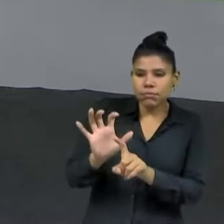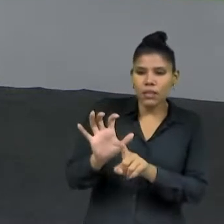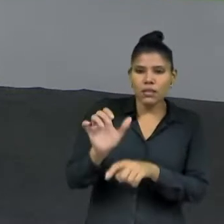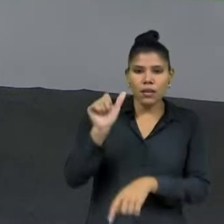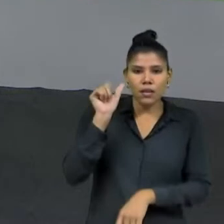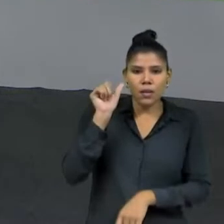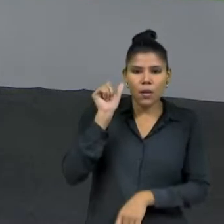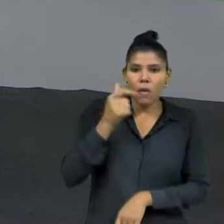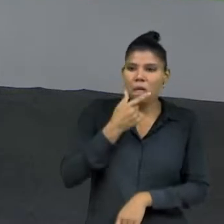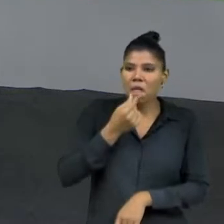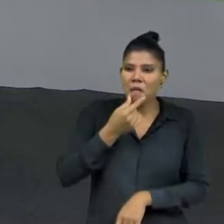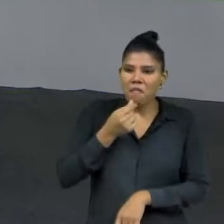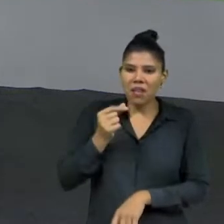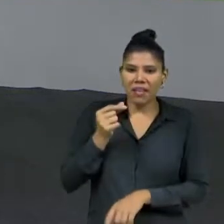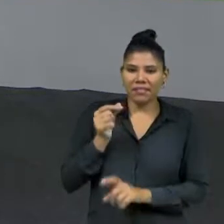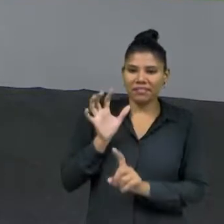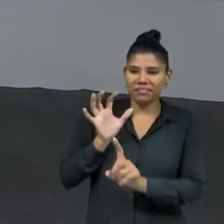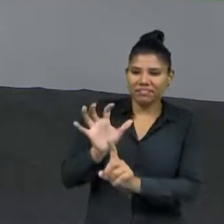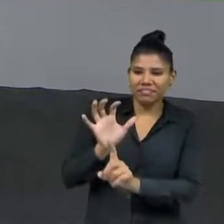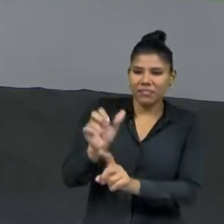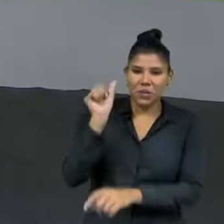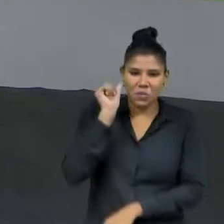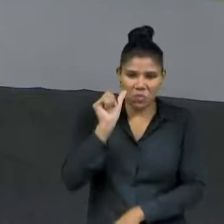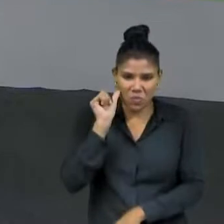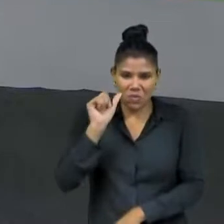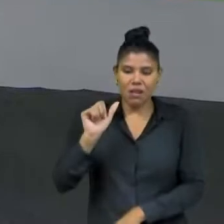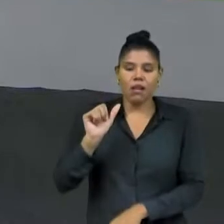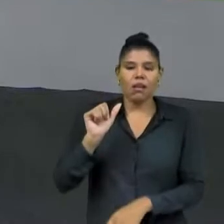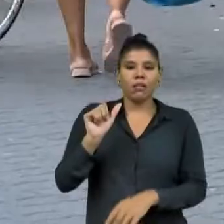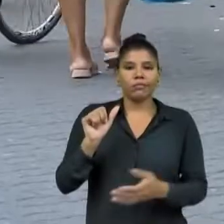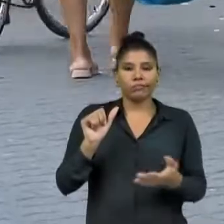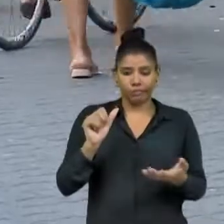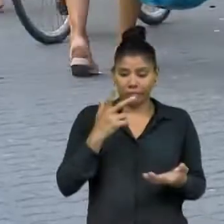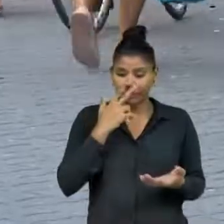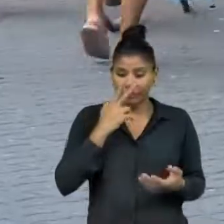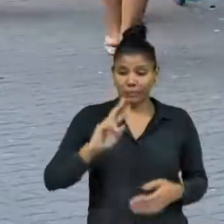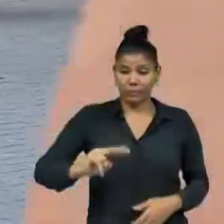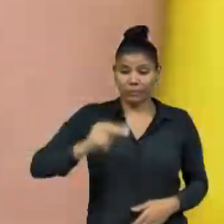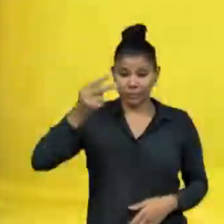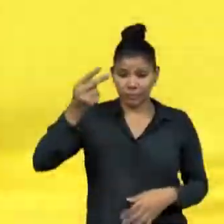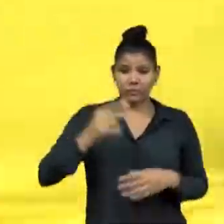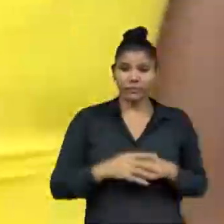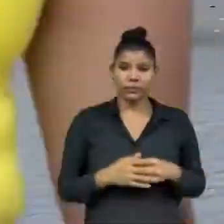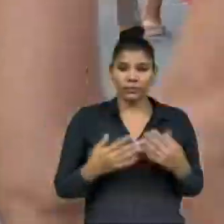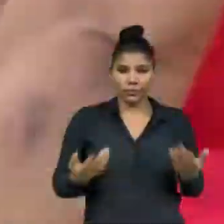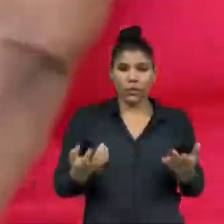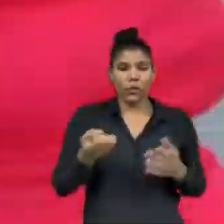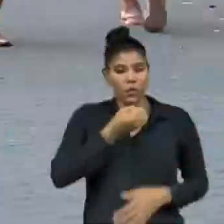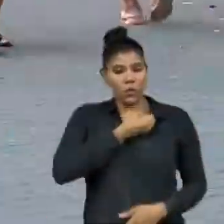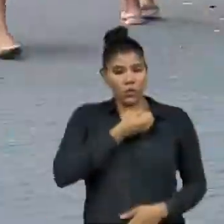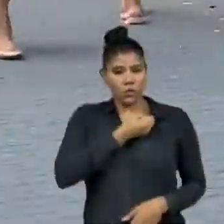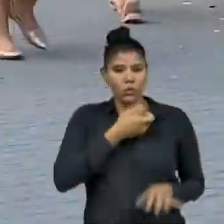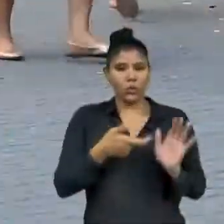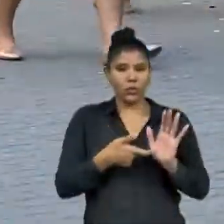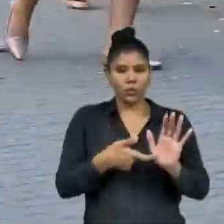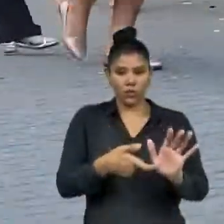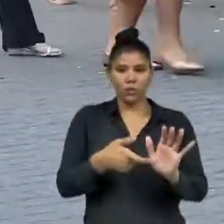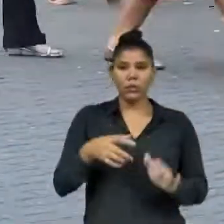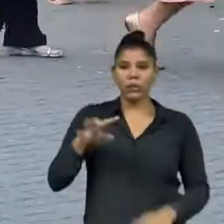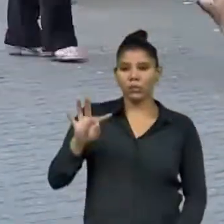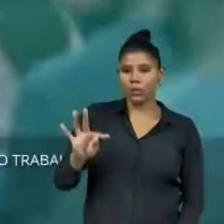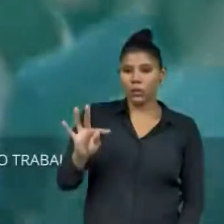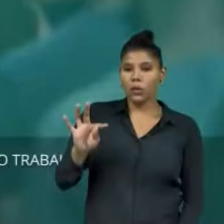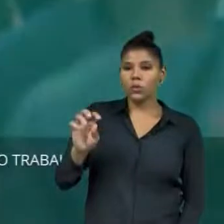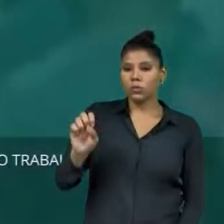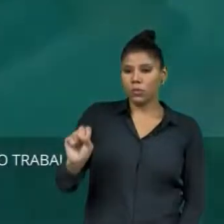e superaram os dados de 2019 aqui no Brasil. Os números divulgados pelo Tribunal Superior do Trabalho apontam que no